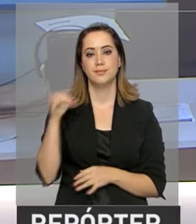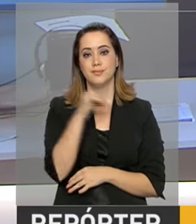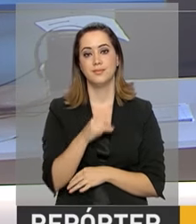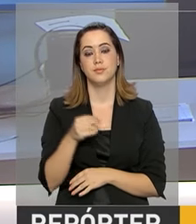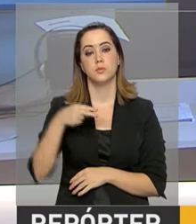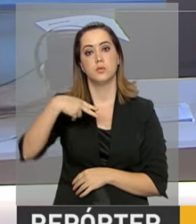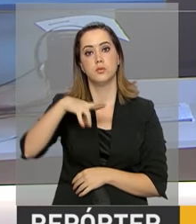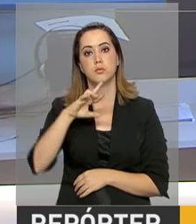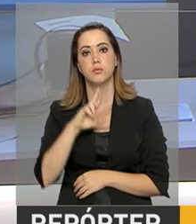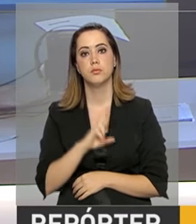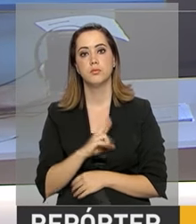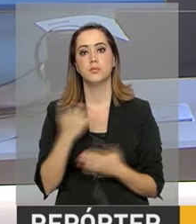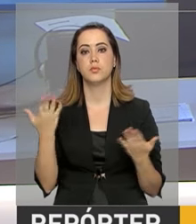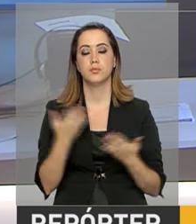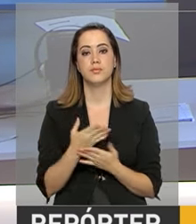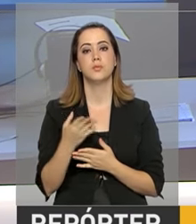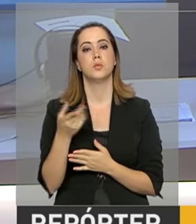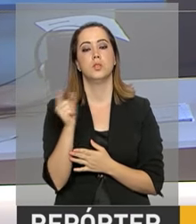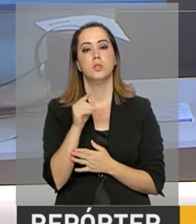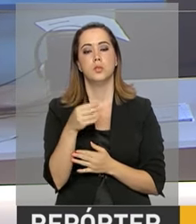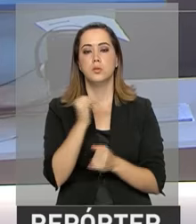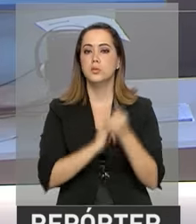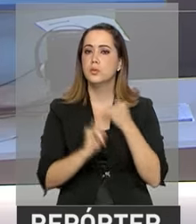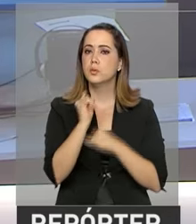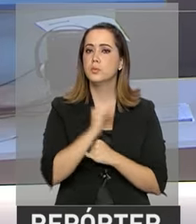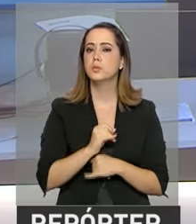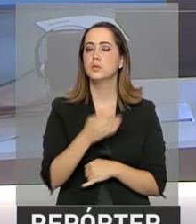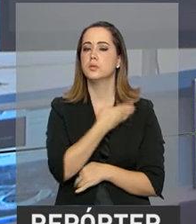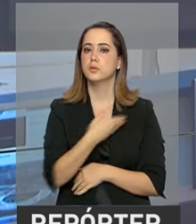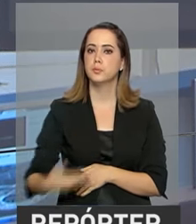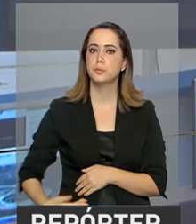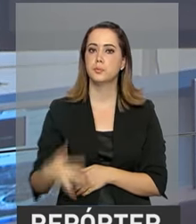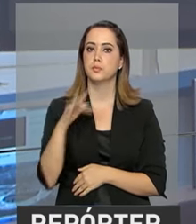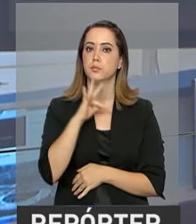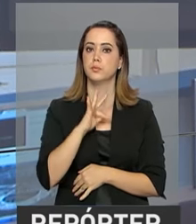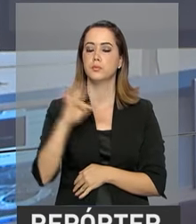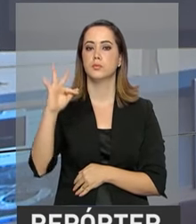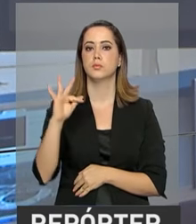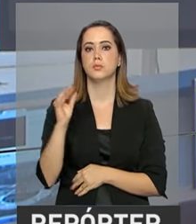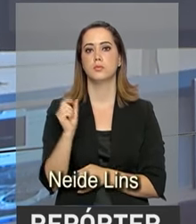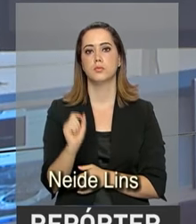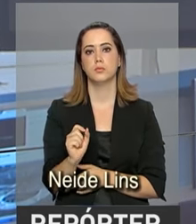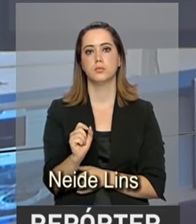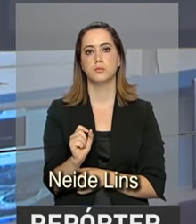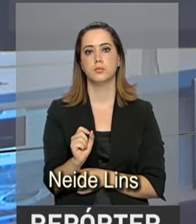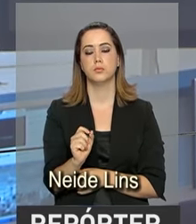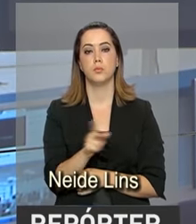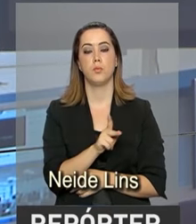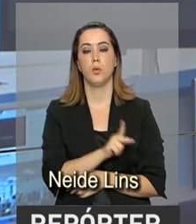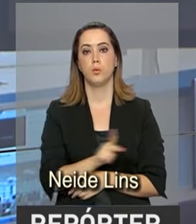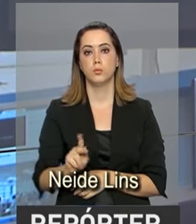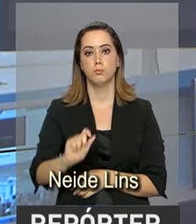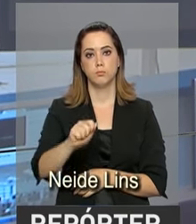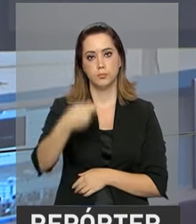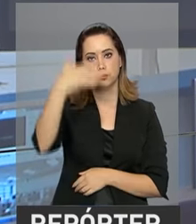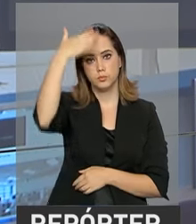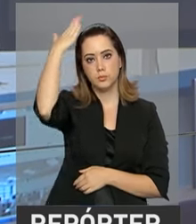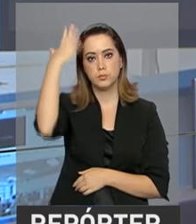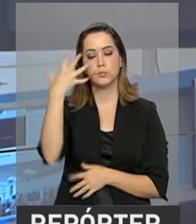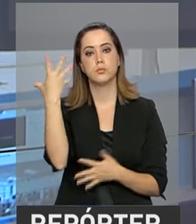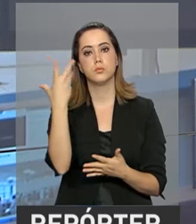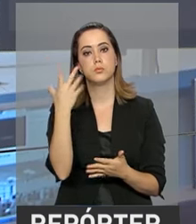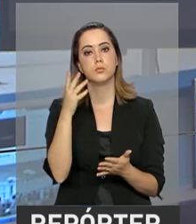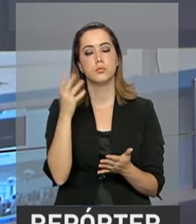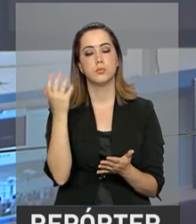Olá, o repórter NBR está de volta com as notícias do governo federal. O presidente Michel Temer recebeu hoje representantes da